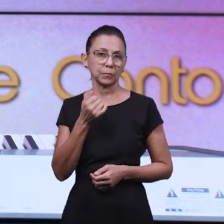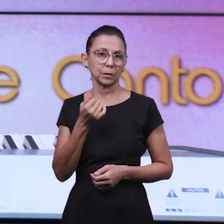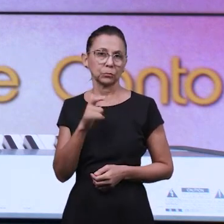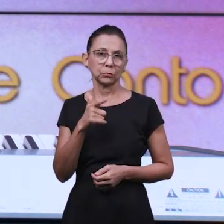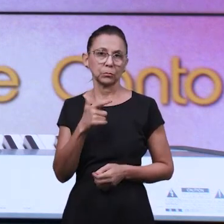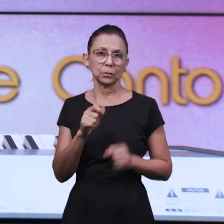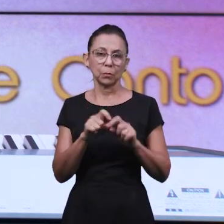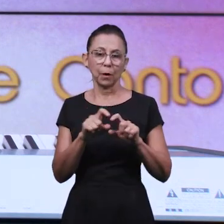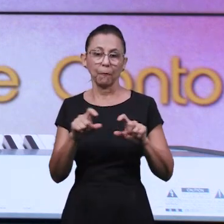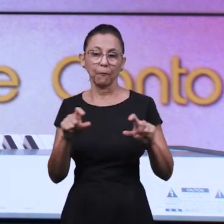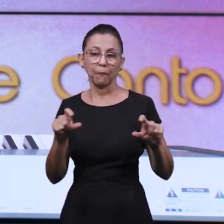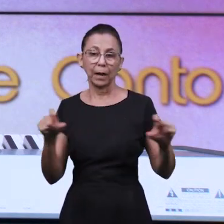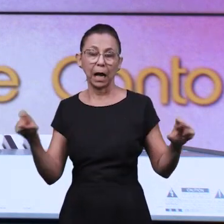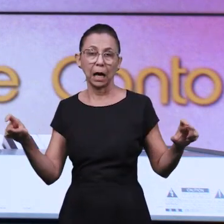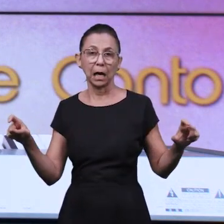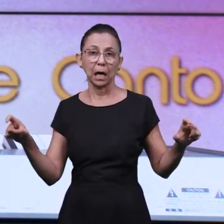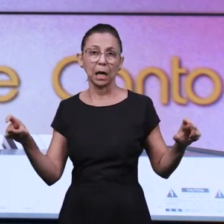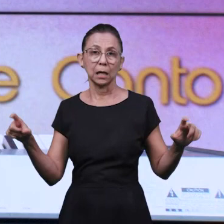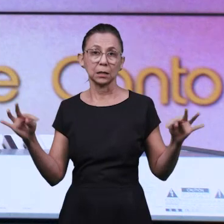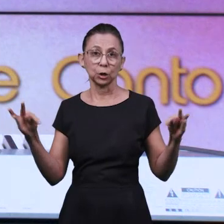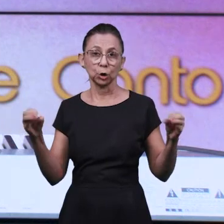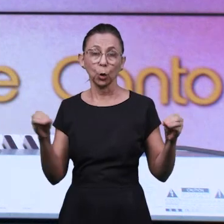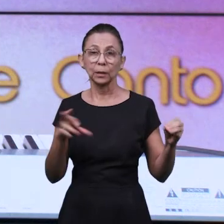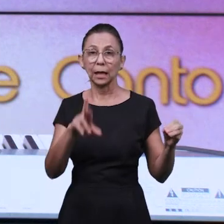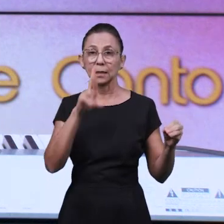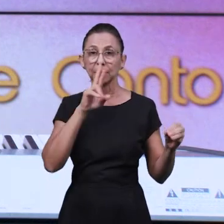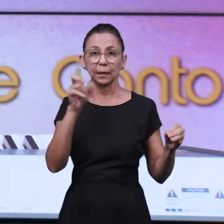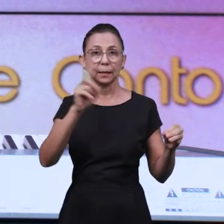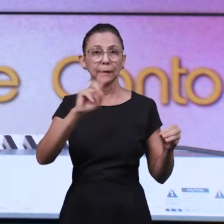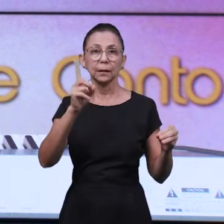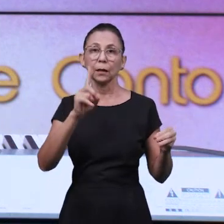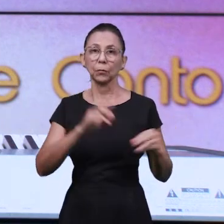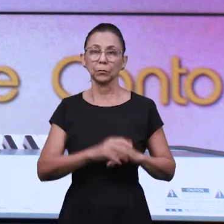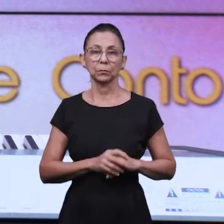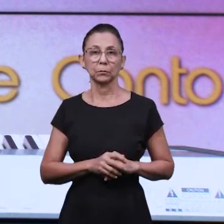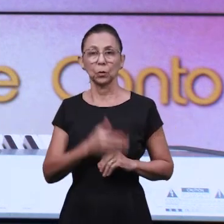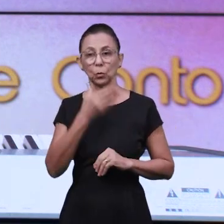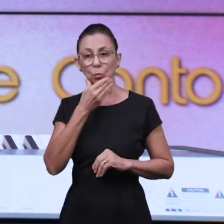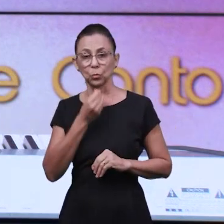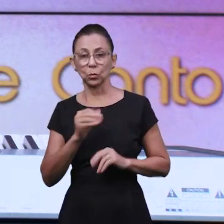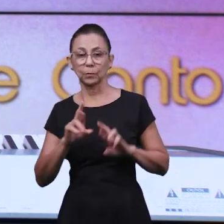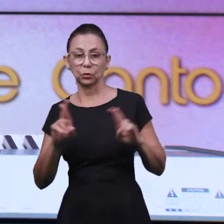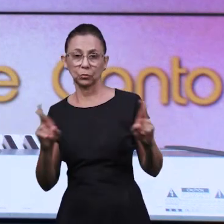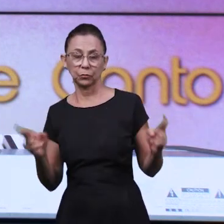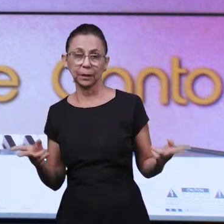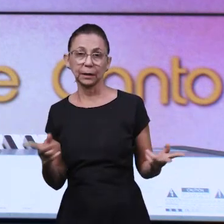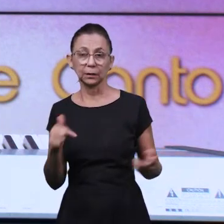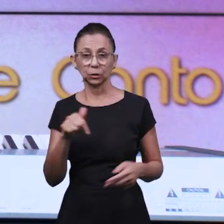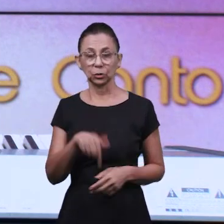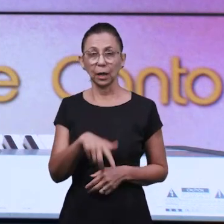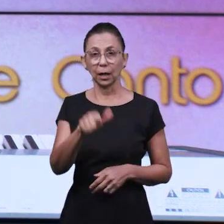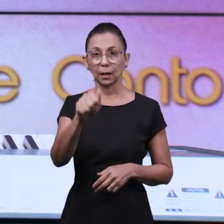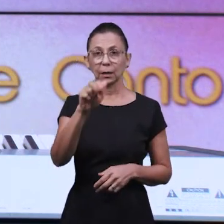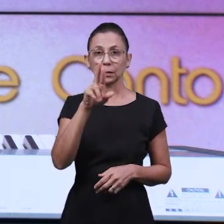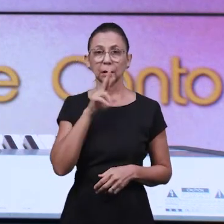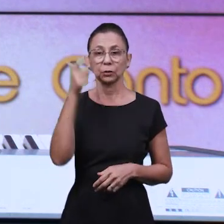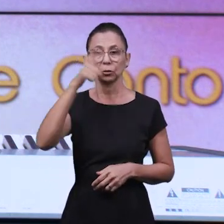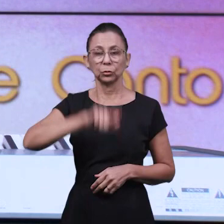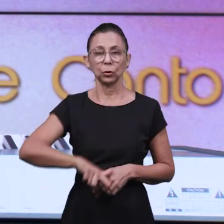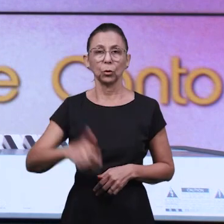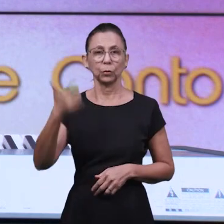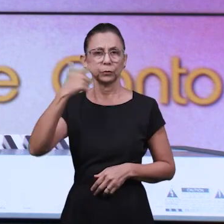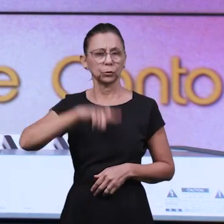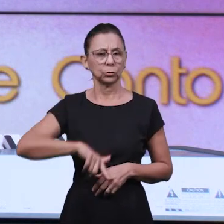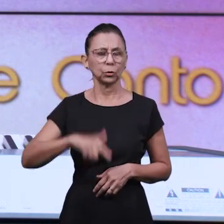frase inteira para respirar enquanto os homens cantam. Nós já iniciamos seguidamente. Então, a respiração aqui é de